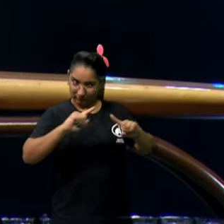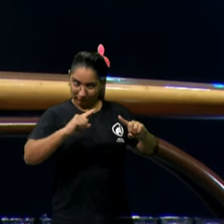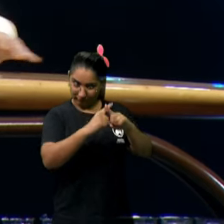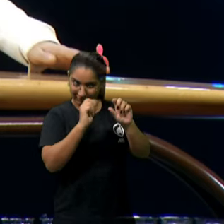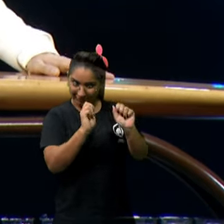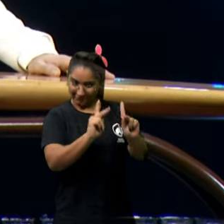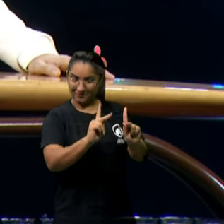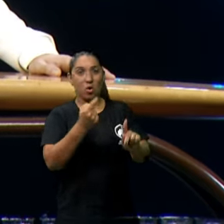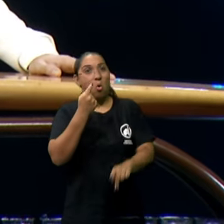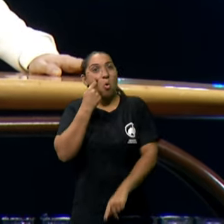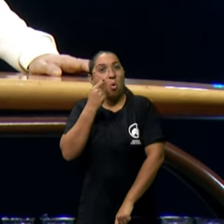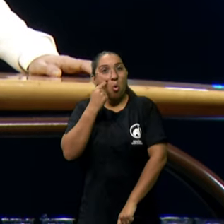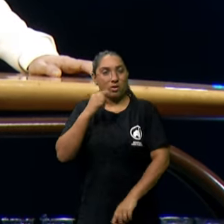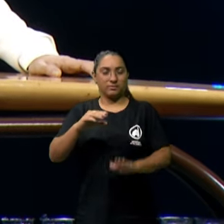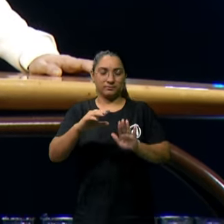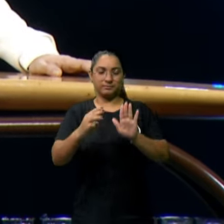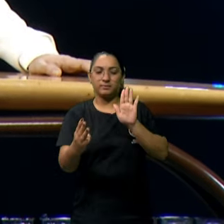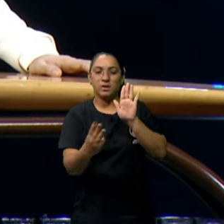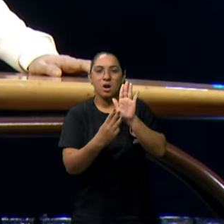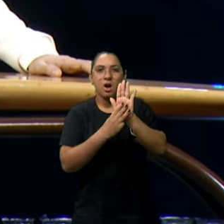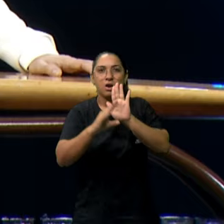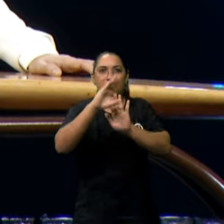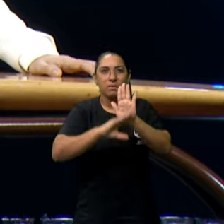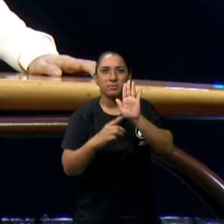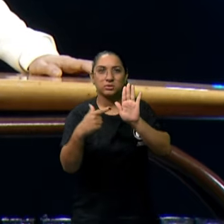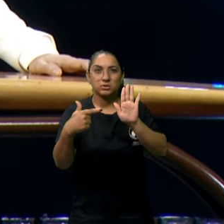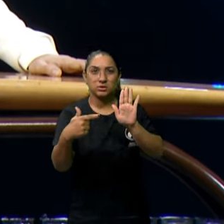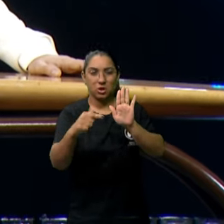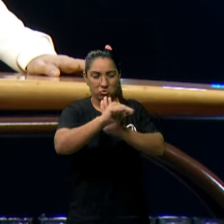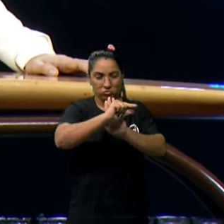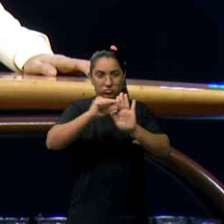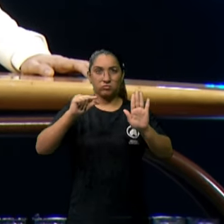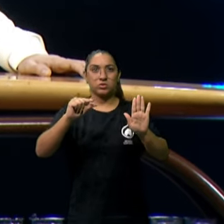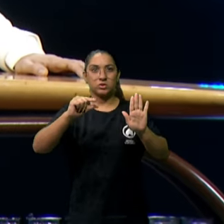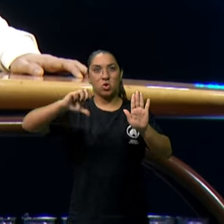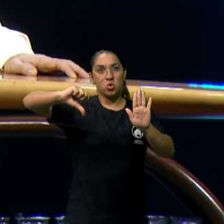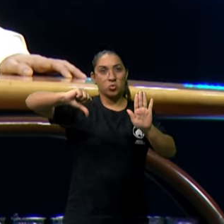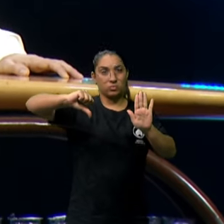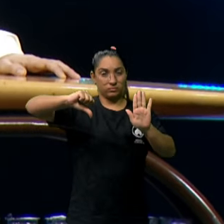Capítulo 7 verso 9